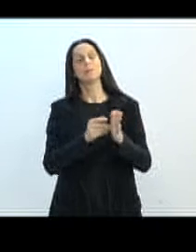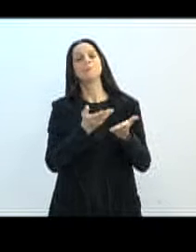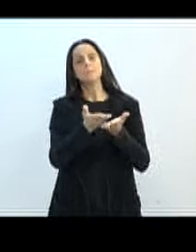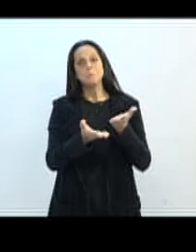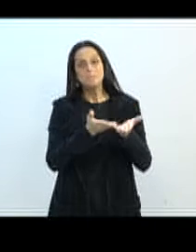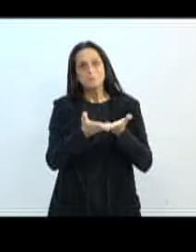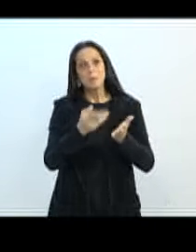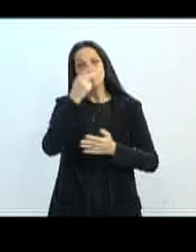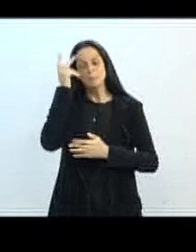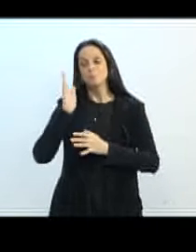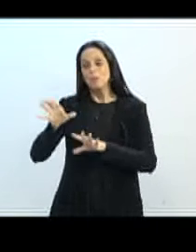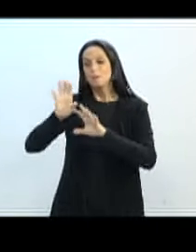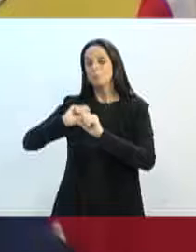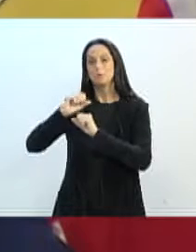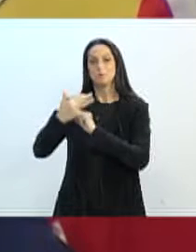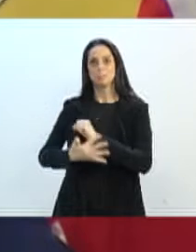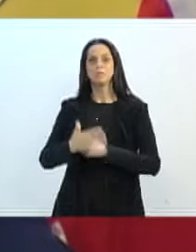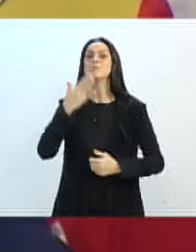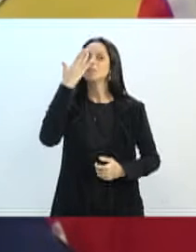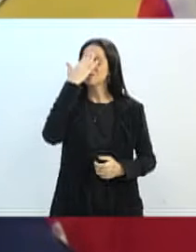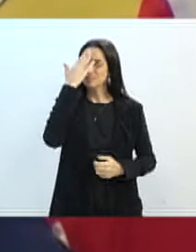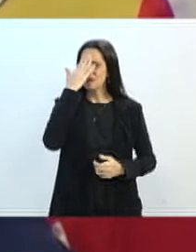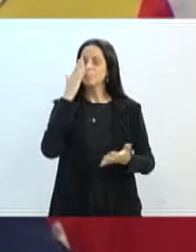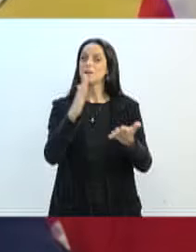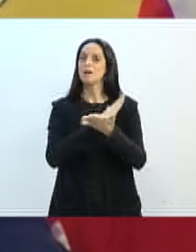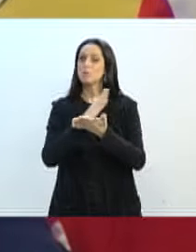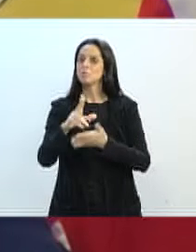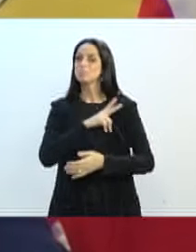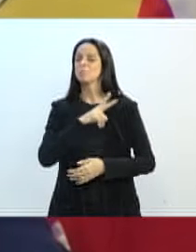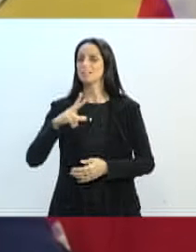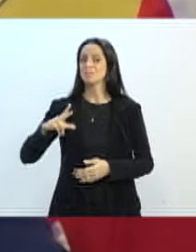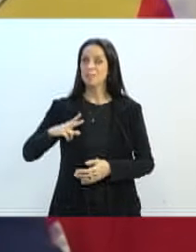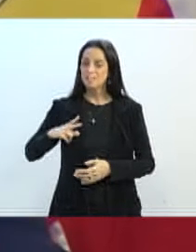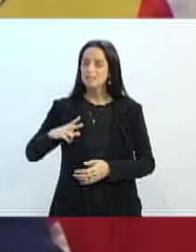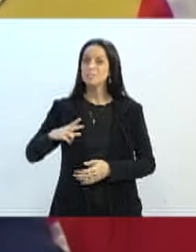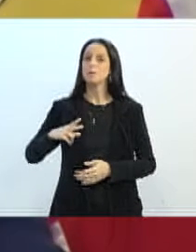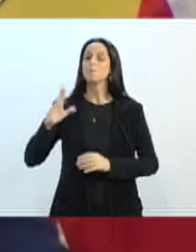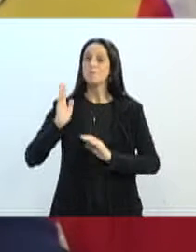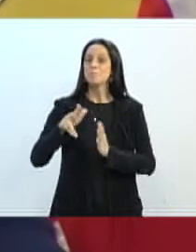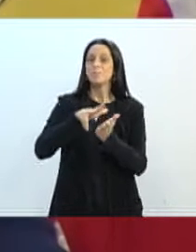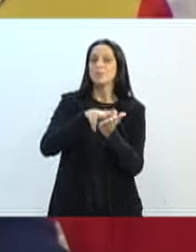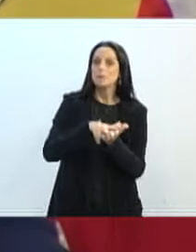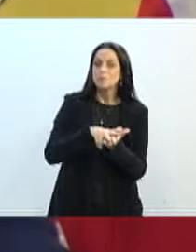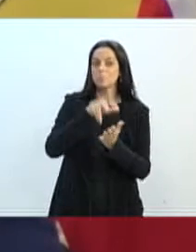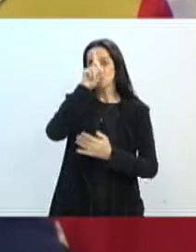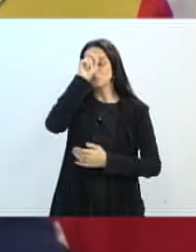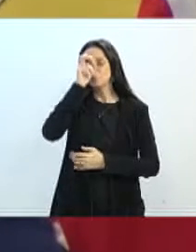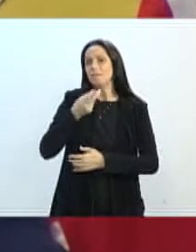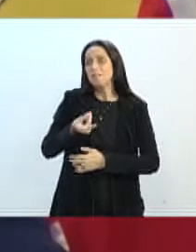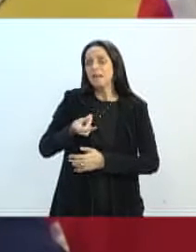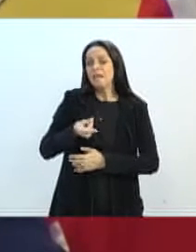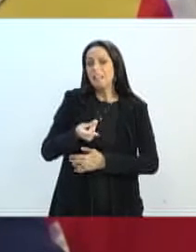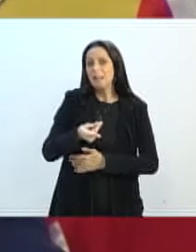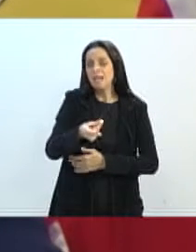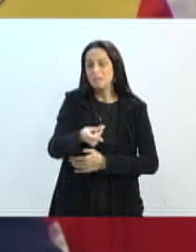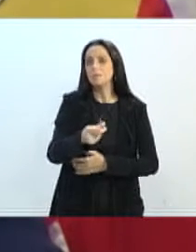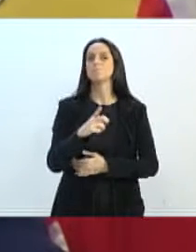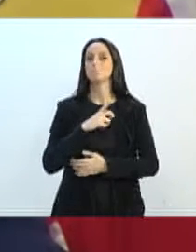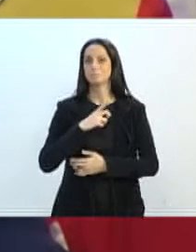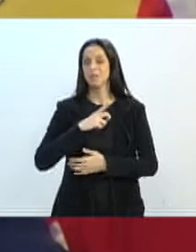o Covid tem apresentado para alguns pacientes, principalmente aqueles que ficaram internados por um período mais longo de tempo,